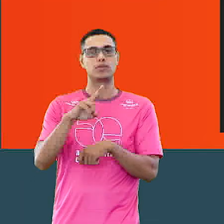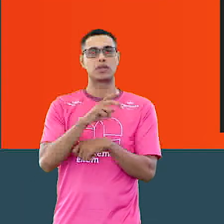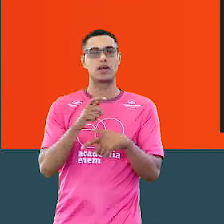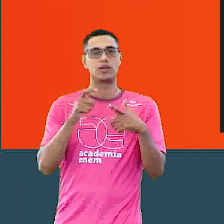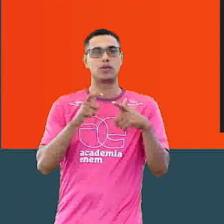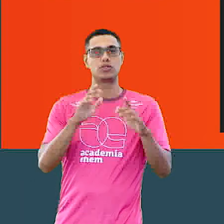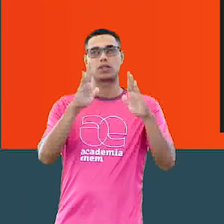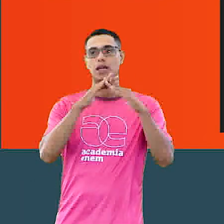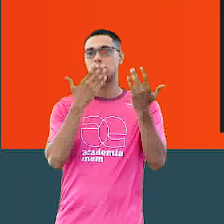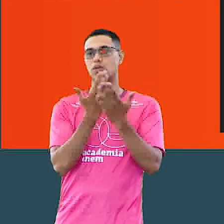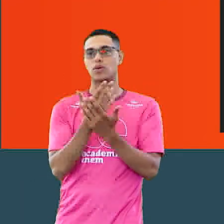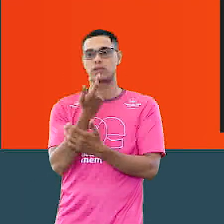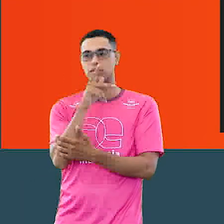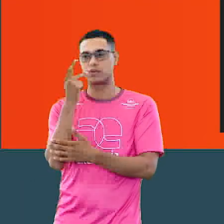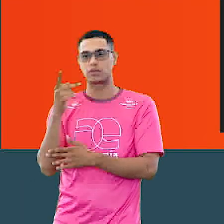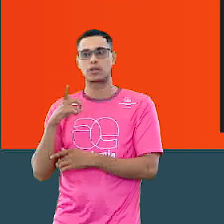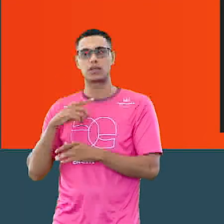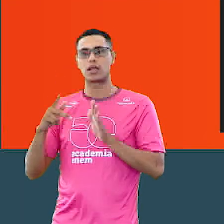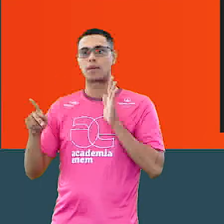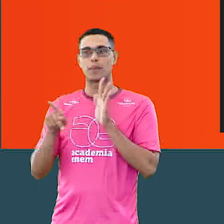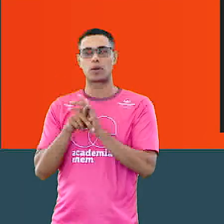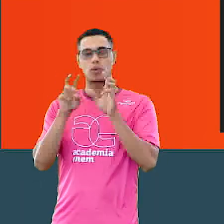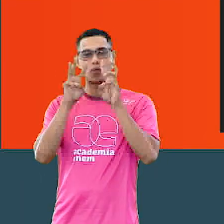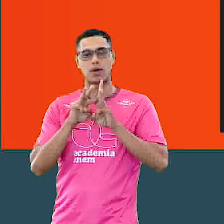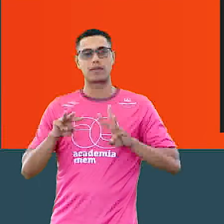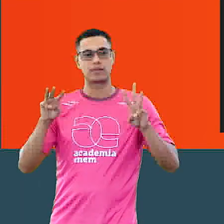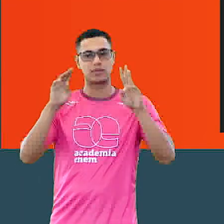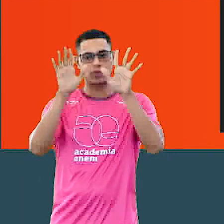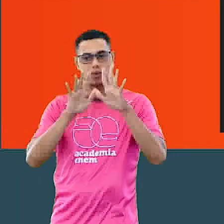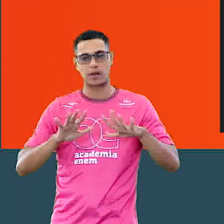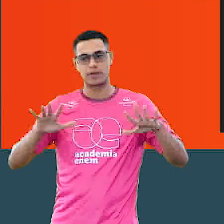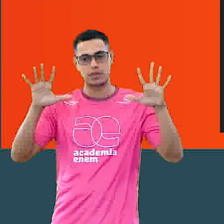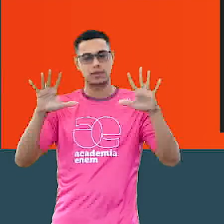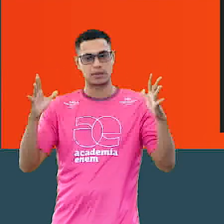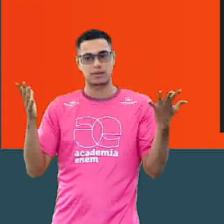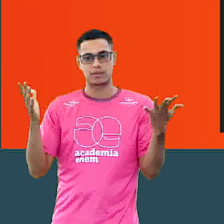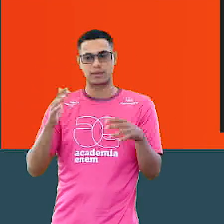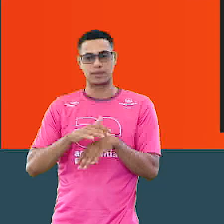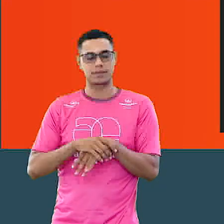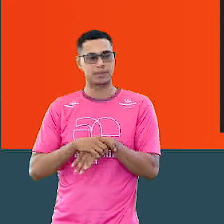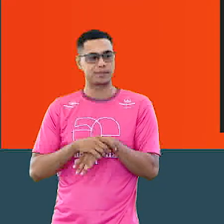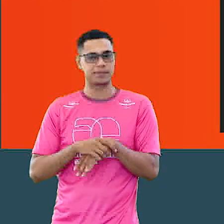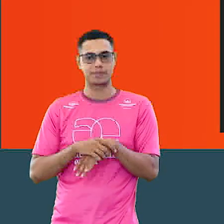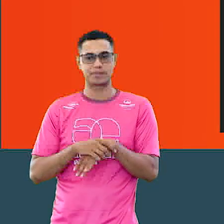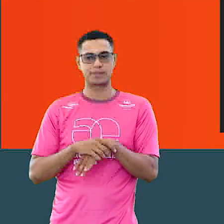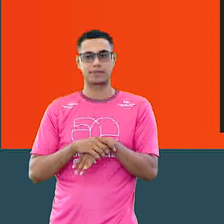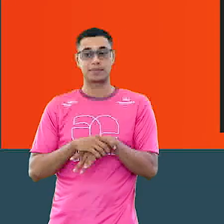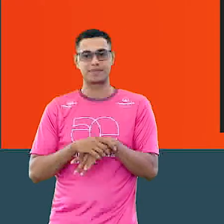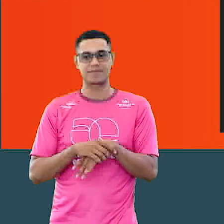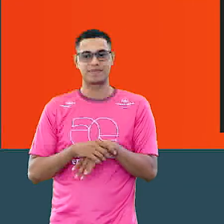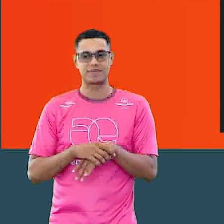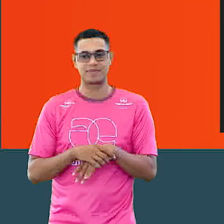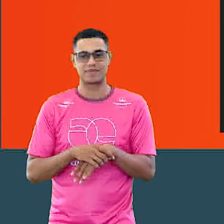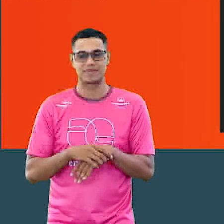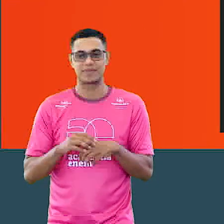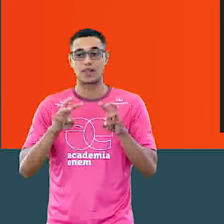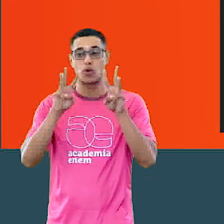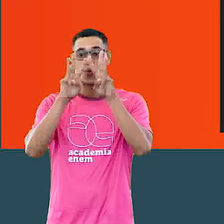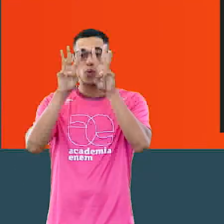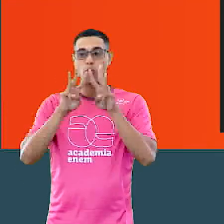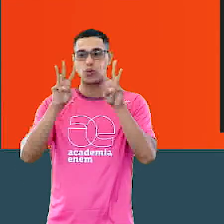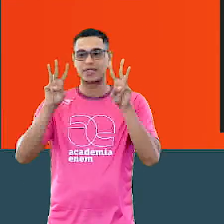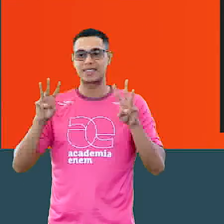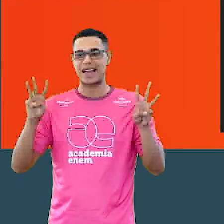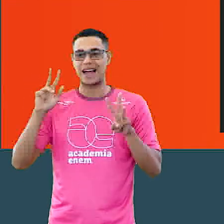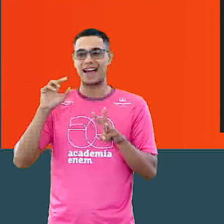no site da UFC. Tá? Cristina, eu quero fazer um curso na área de saúde, mas eu não sei